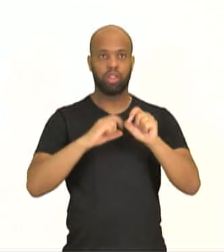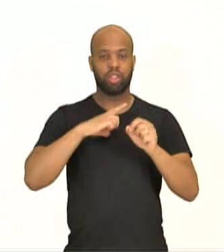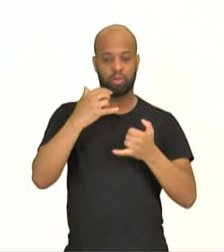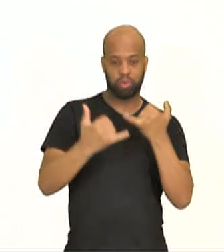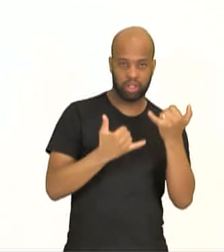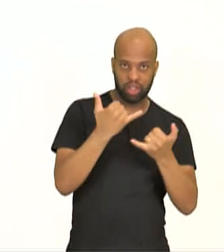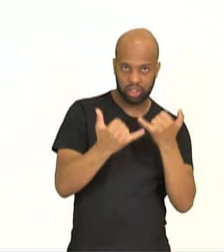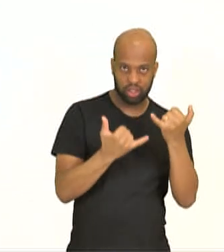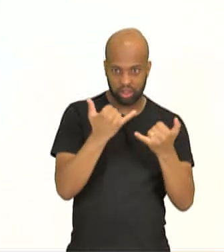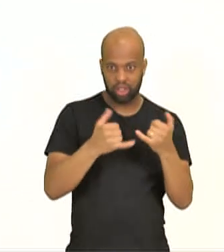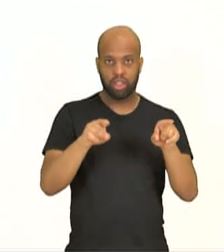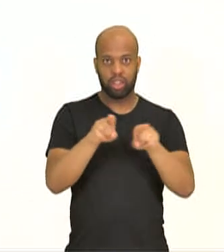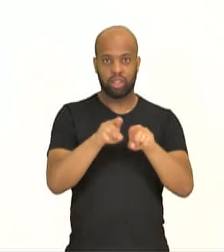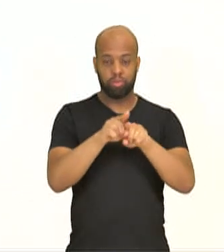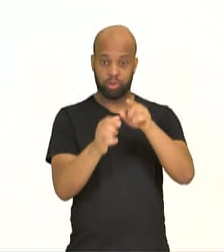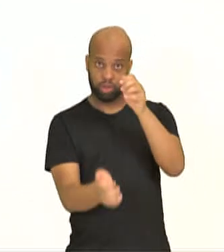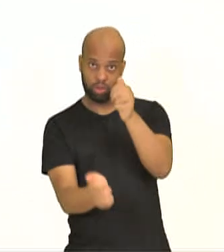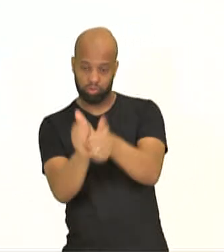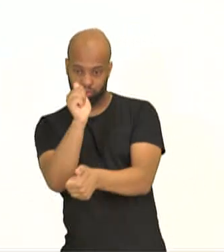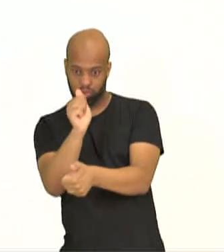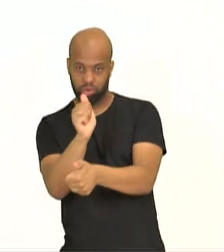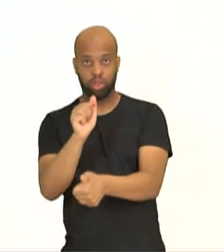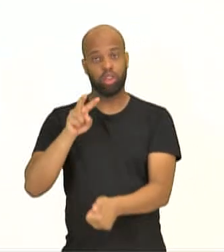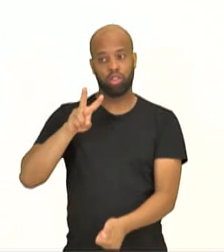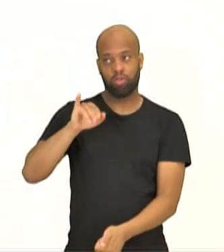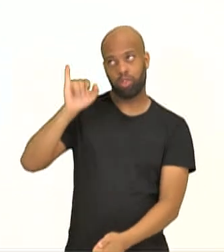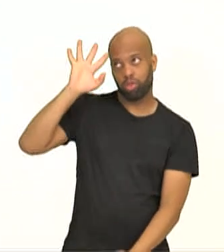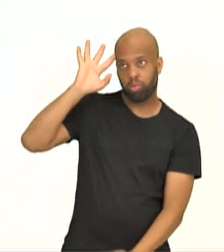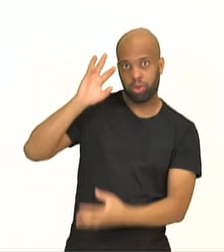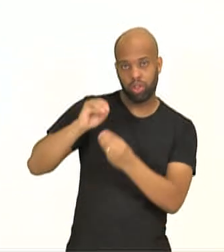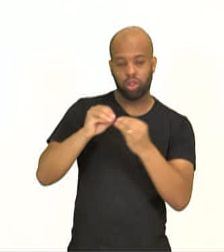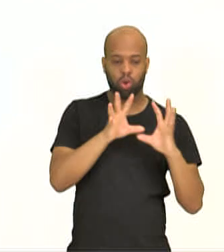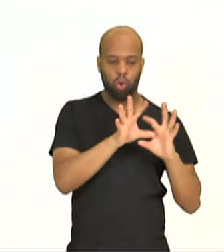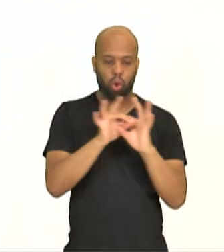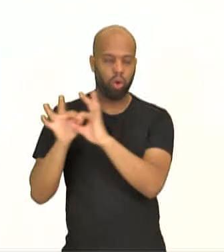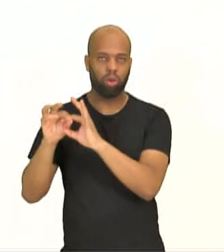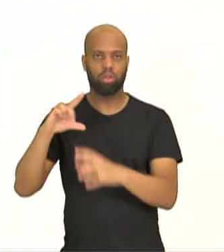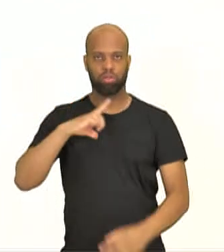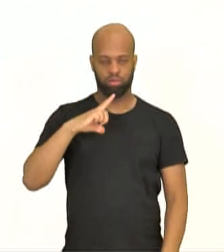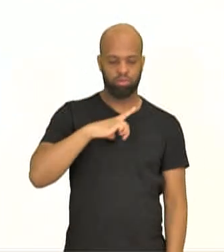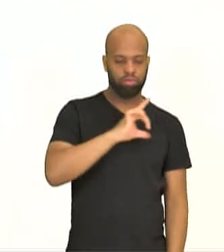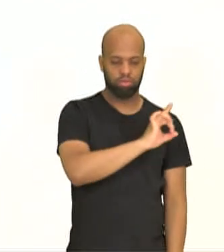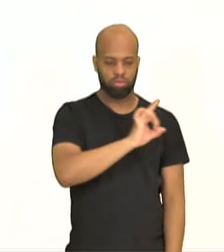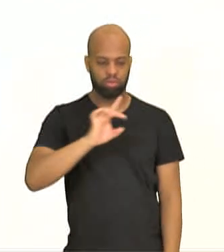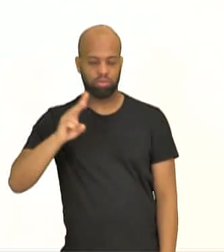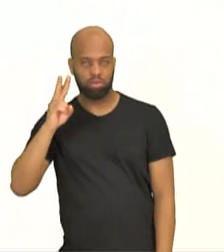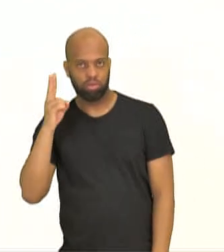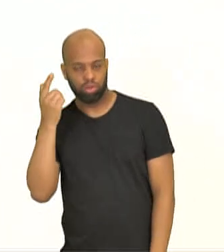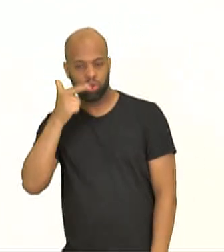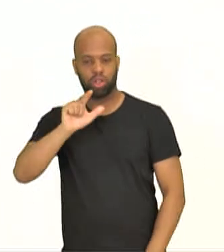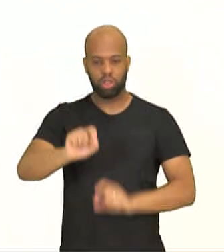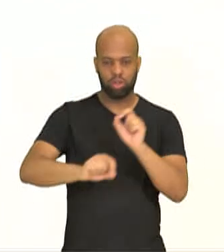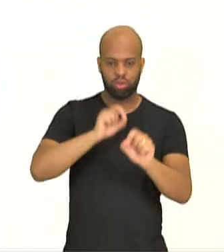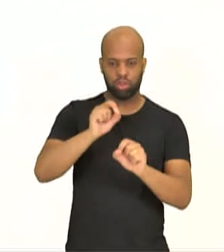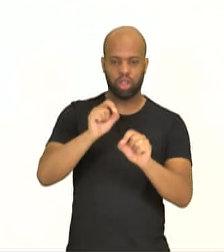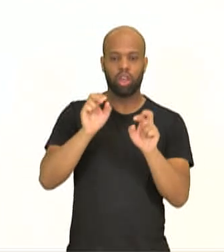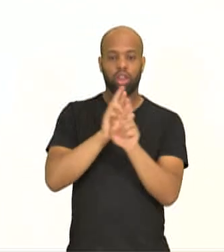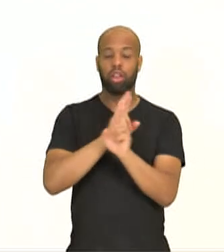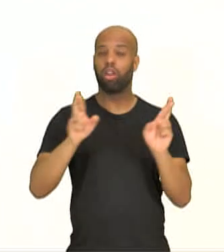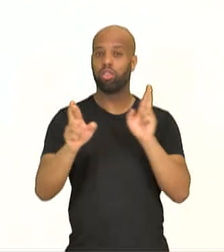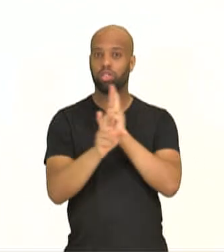jogo e esporte, entender o contexto onde cada um está inserido para conseguir associá-los às suas